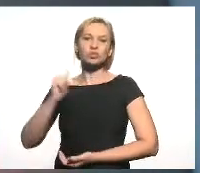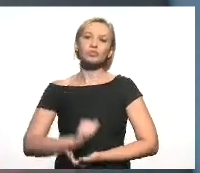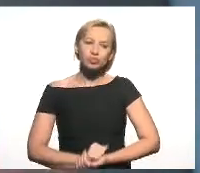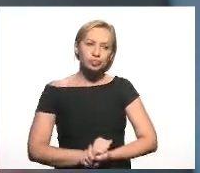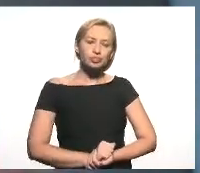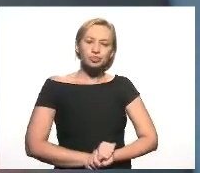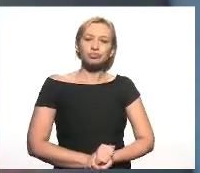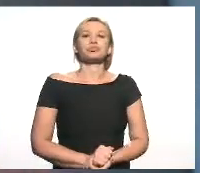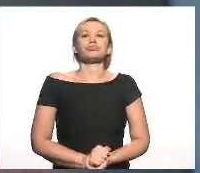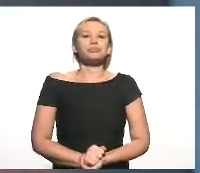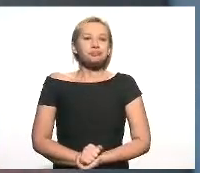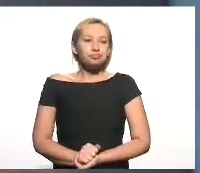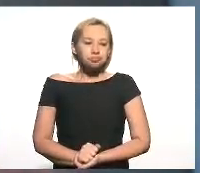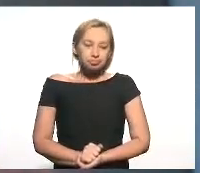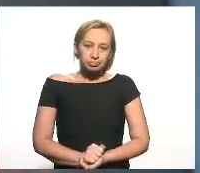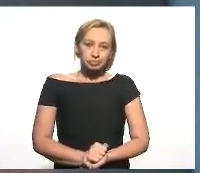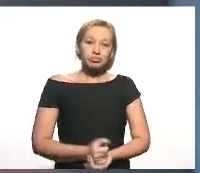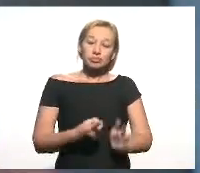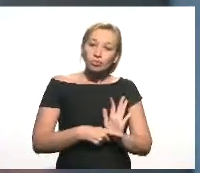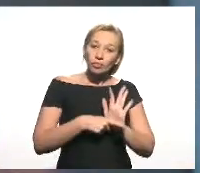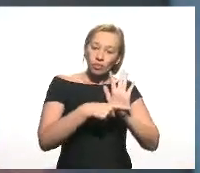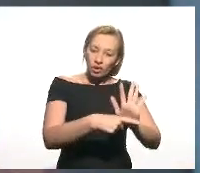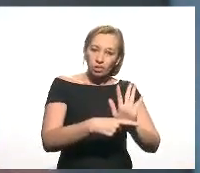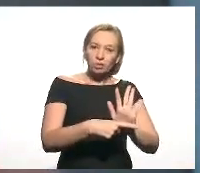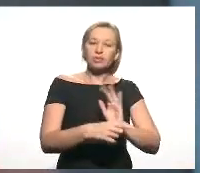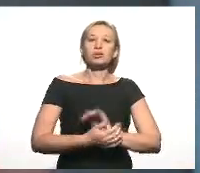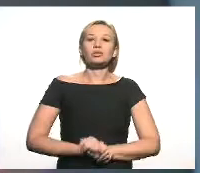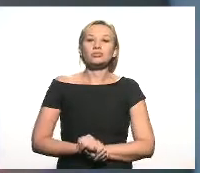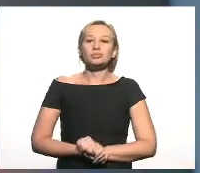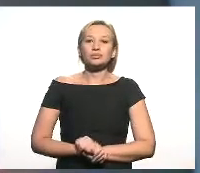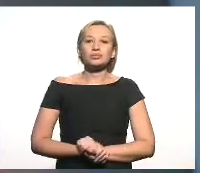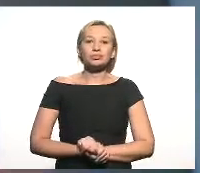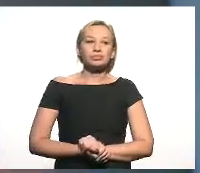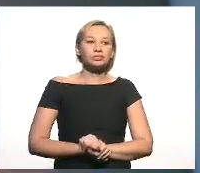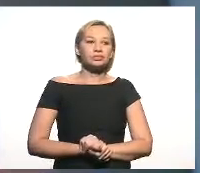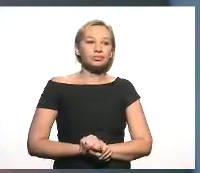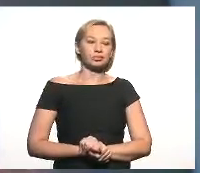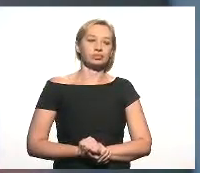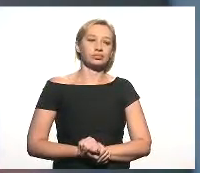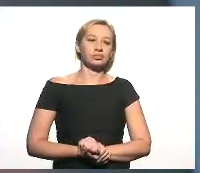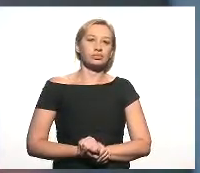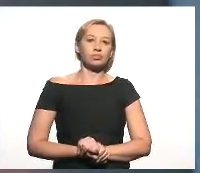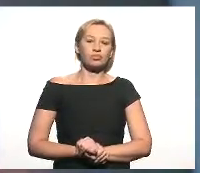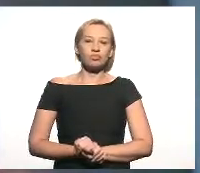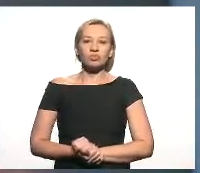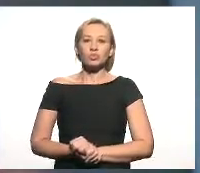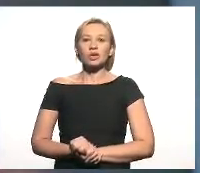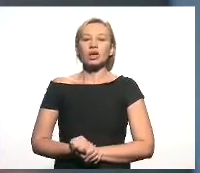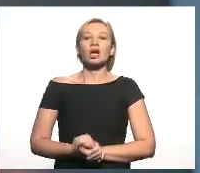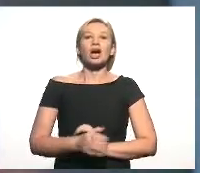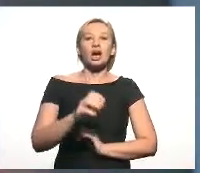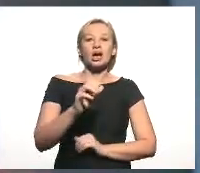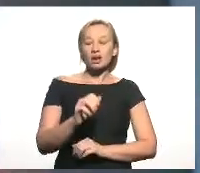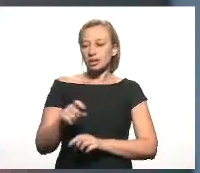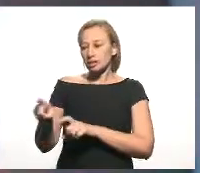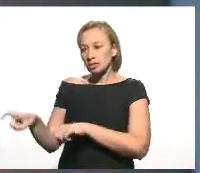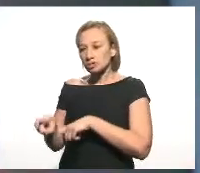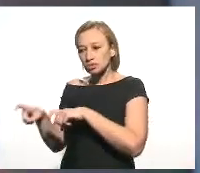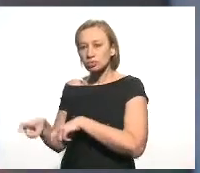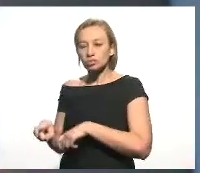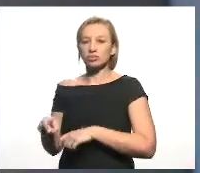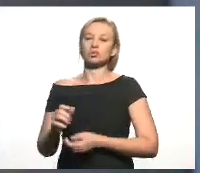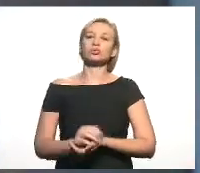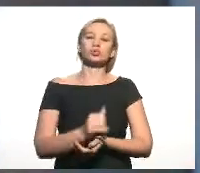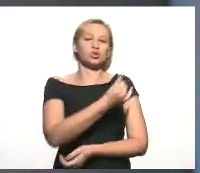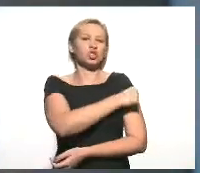é um sucesso e está ajudando a modificar a cara da agricultura no estado do Rio de Janeiro. Ele já tem quase 10 anos.